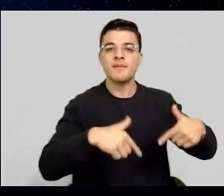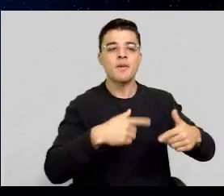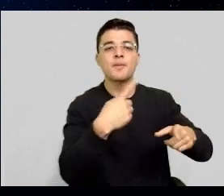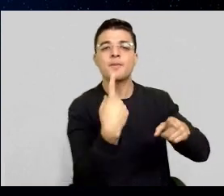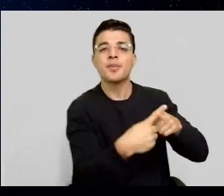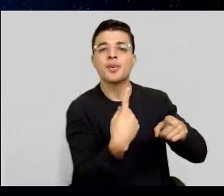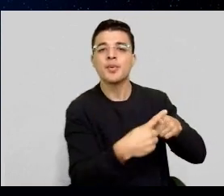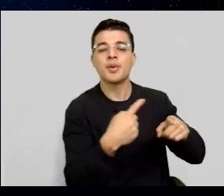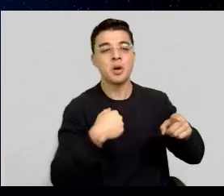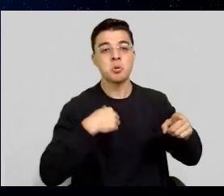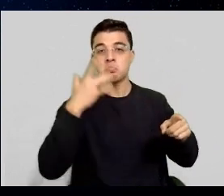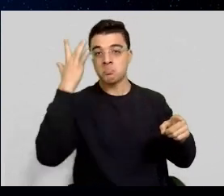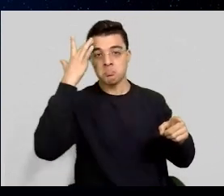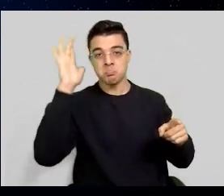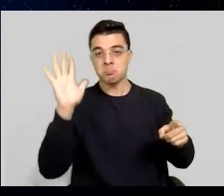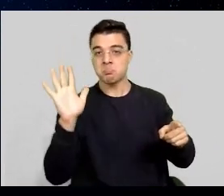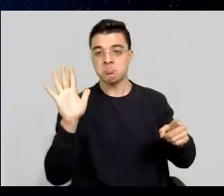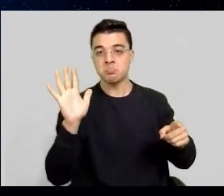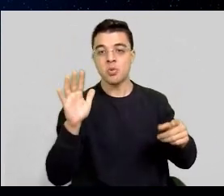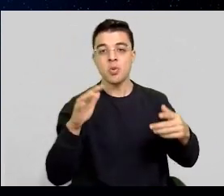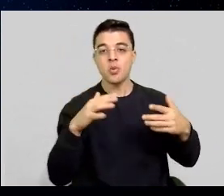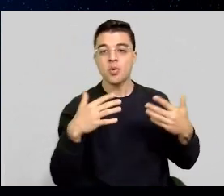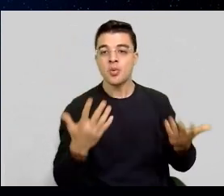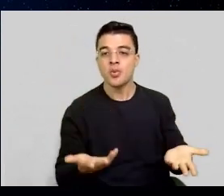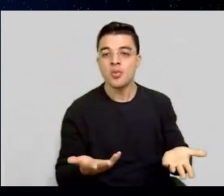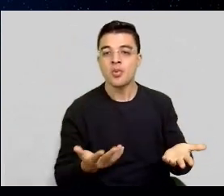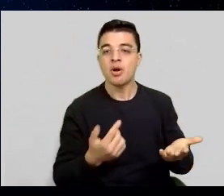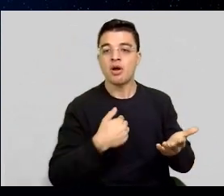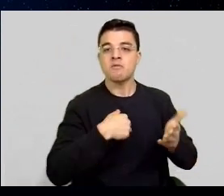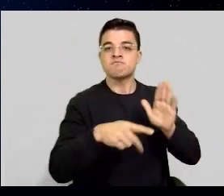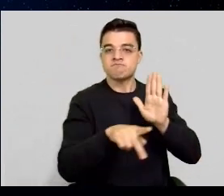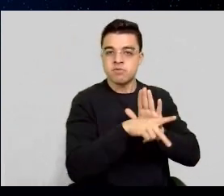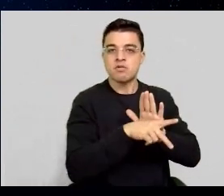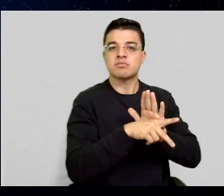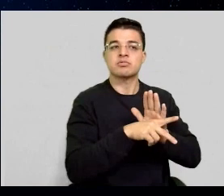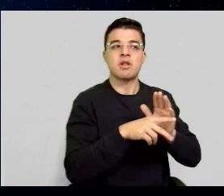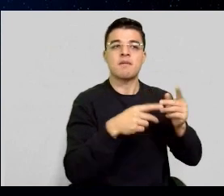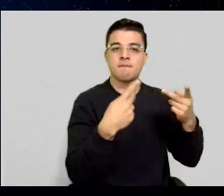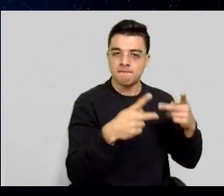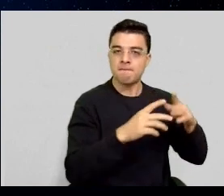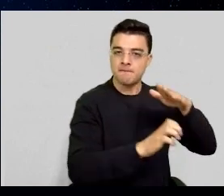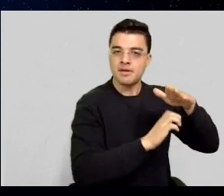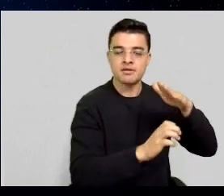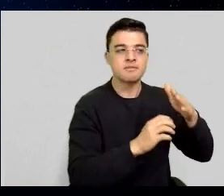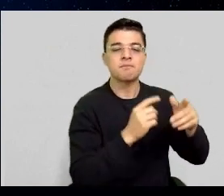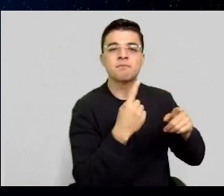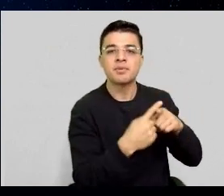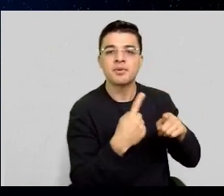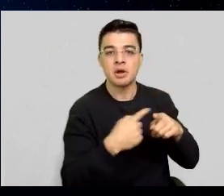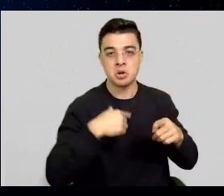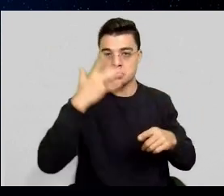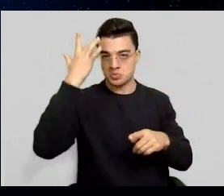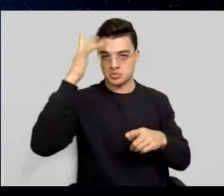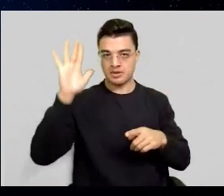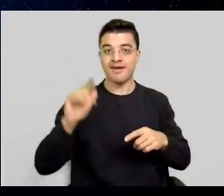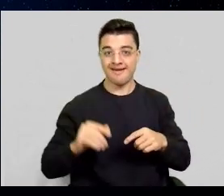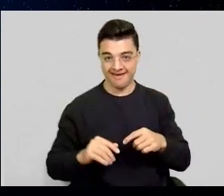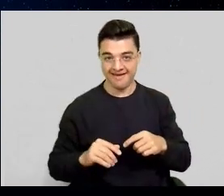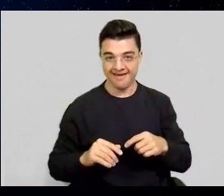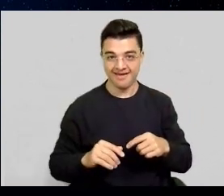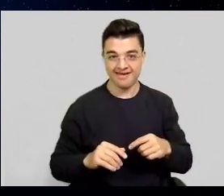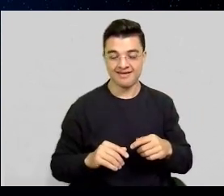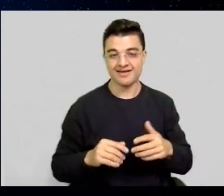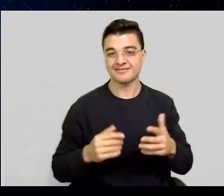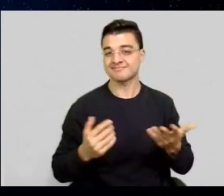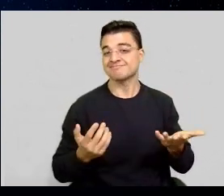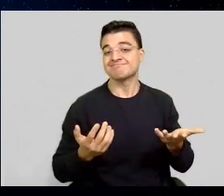temos um senso de pertencimento e não sabemos de fato o que a gente está fazendo lá, afinal de contas. Né? A gente muitas vezes cobra da